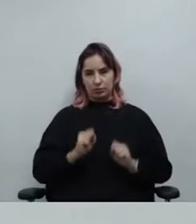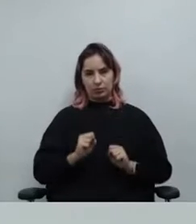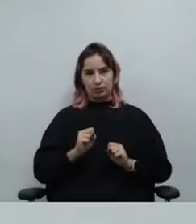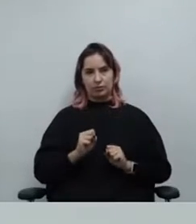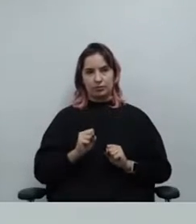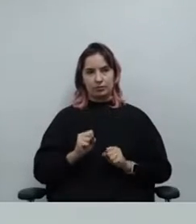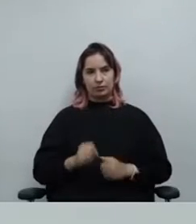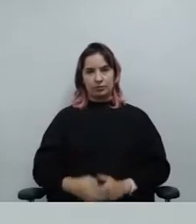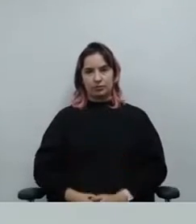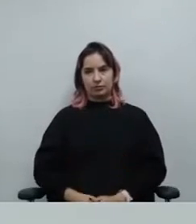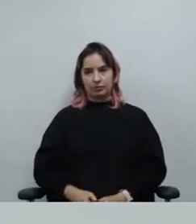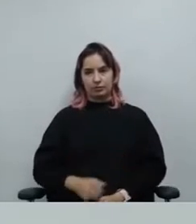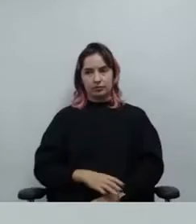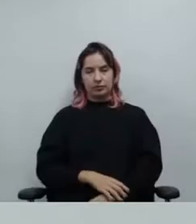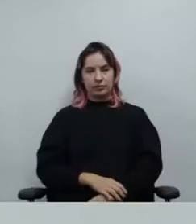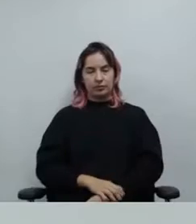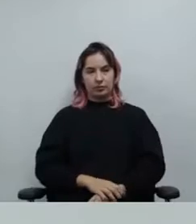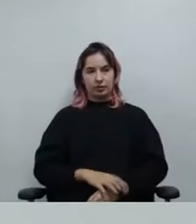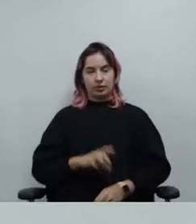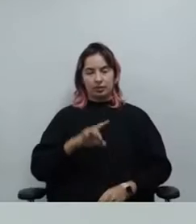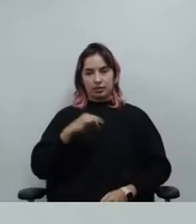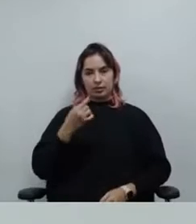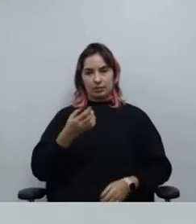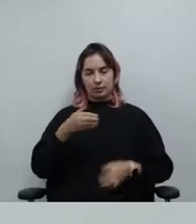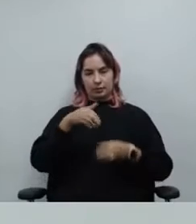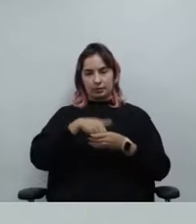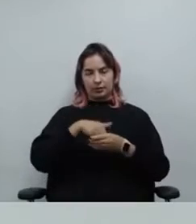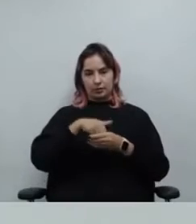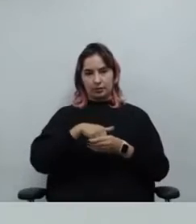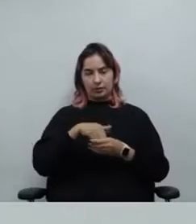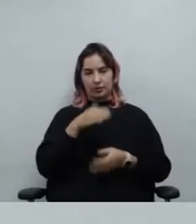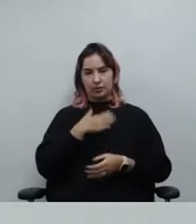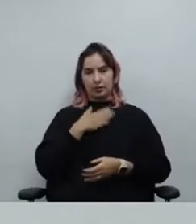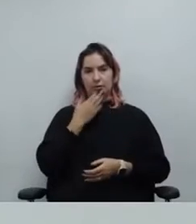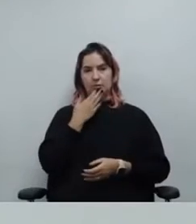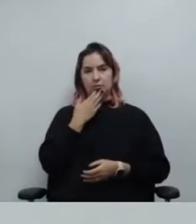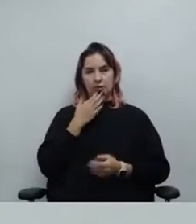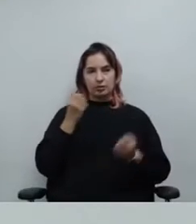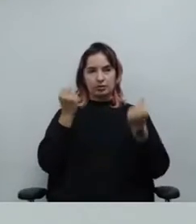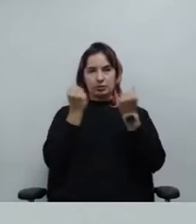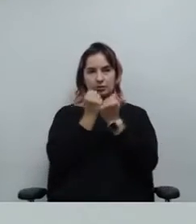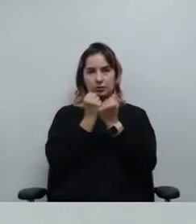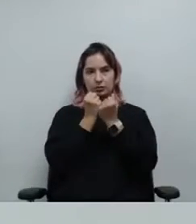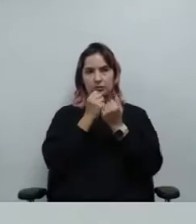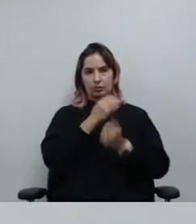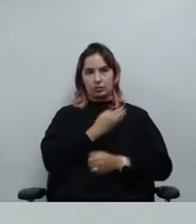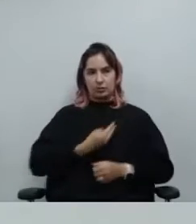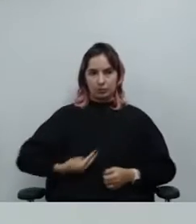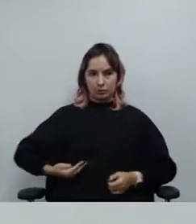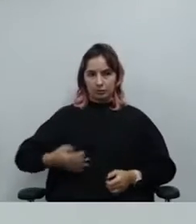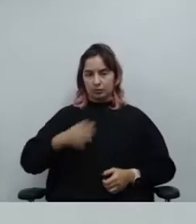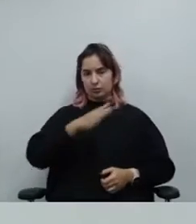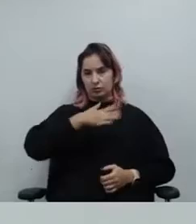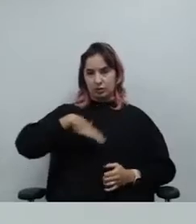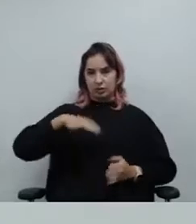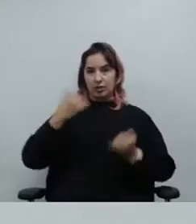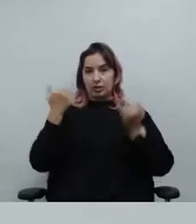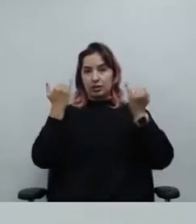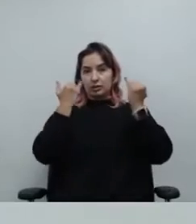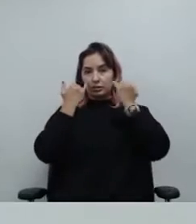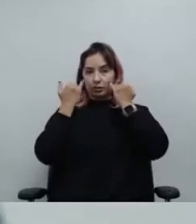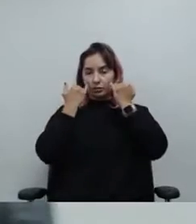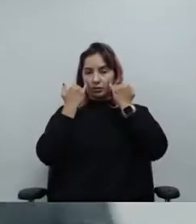pautas. Passada a eleição, solicito ao Defensor Público Geral informações sobre